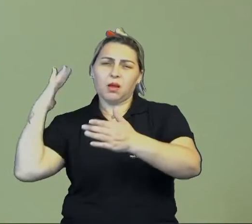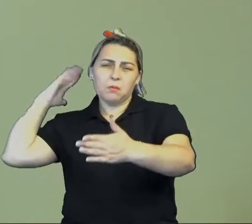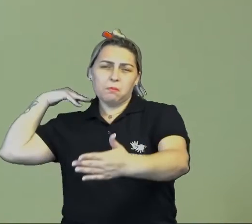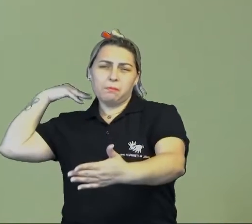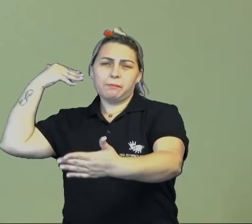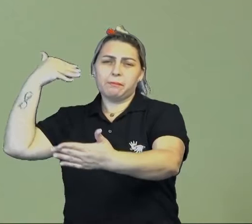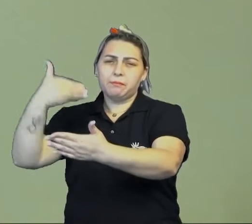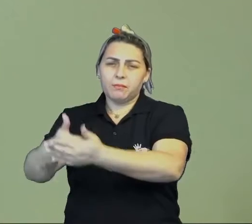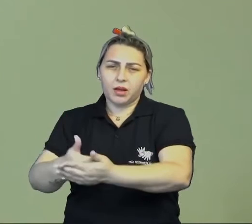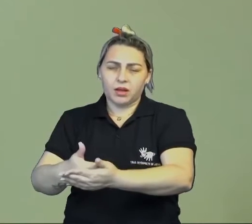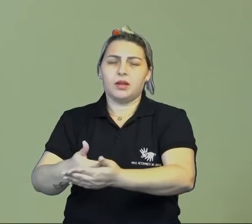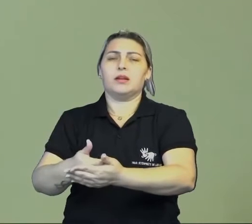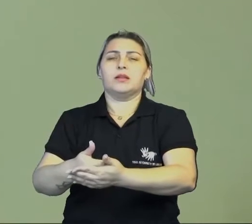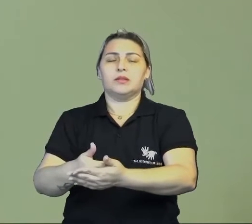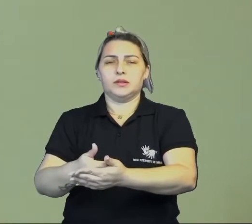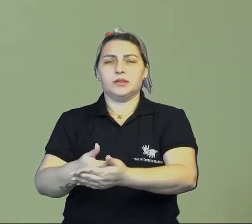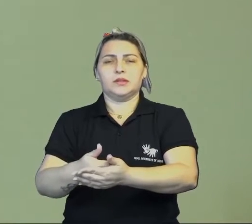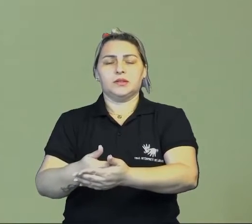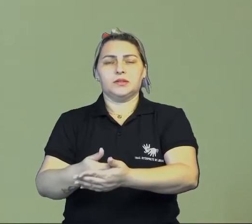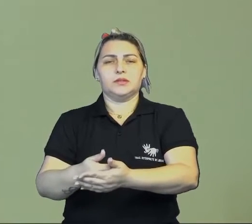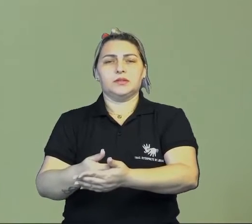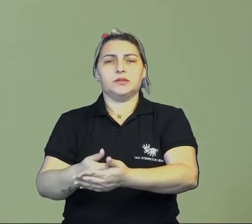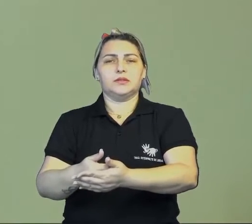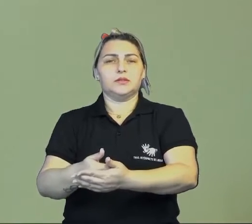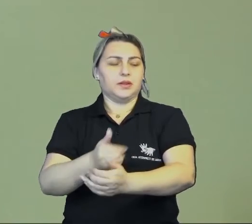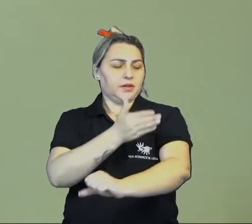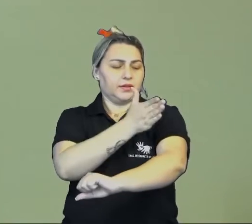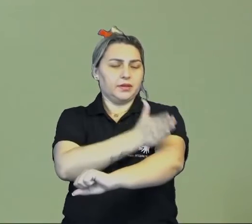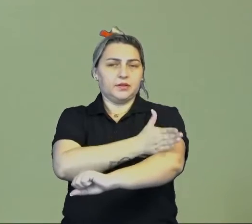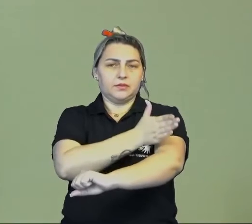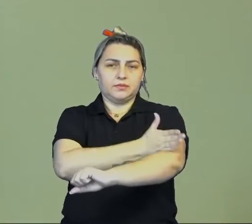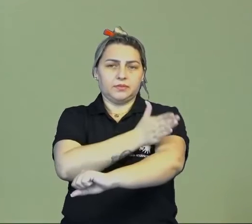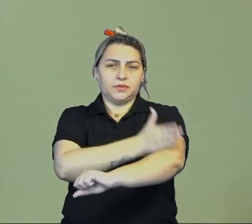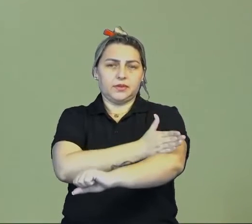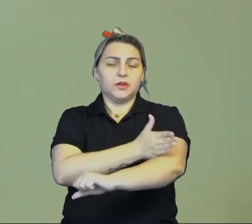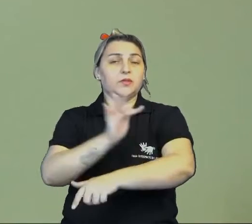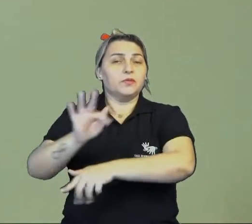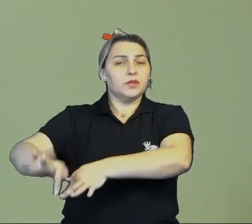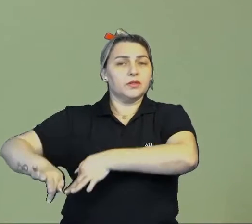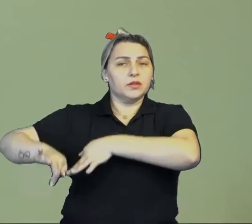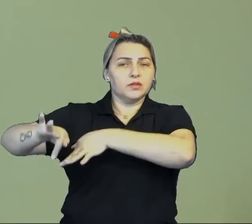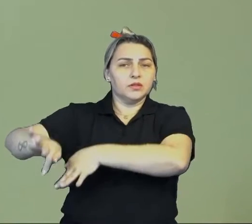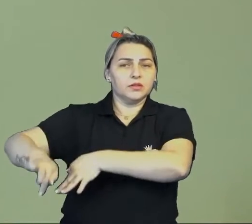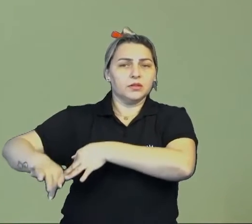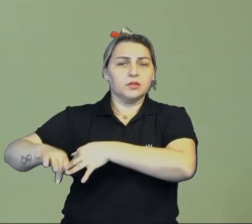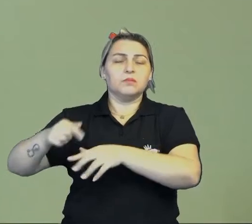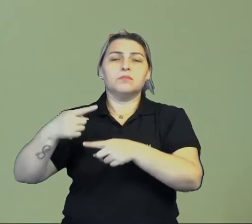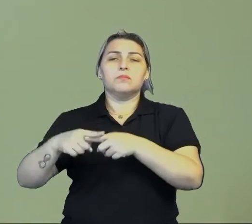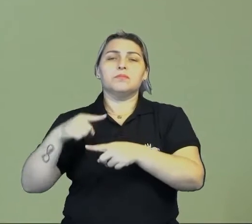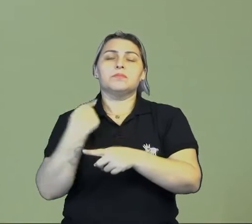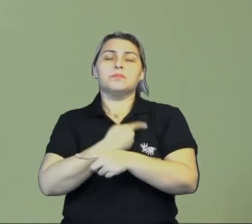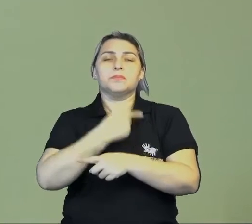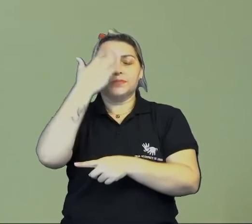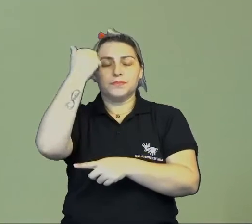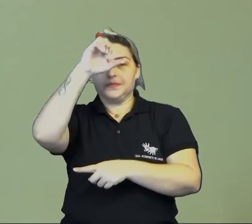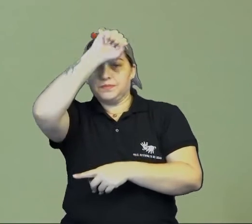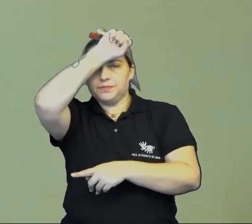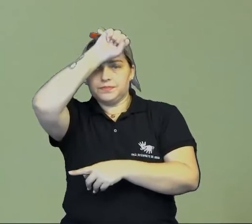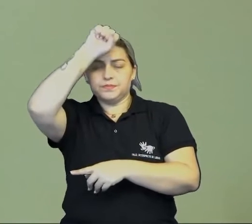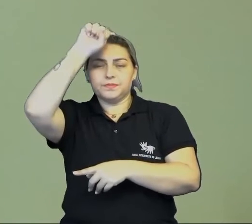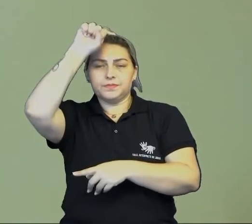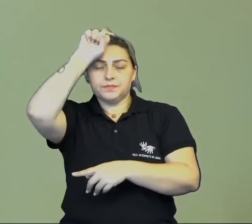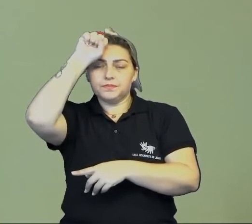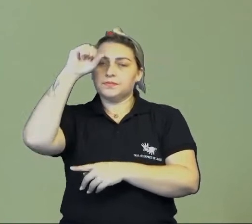exemplo, atuante à época da Idade Média, à época do feudalismo? Porque nós sabemos que a sociologia ela